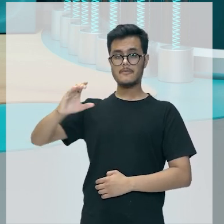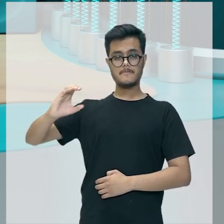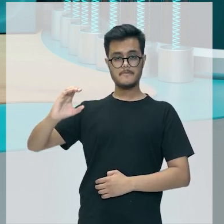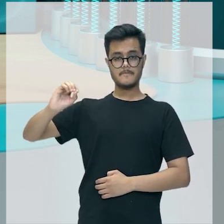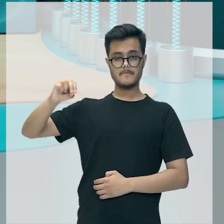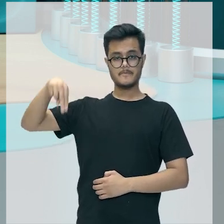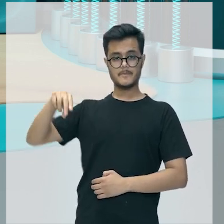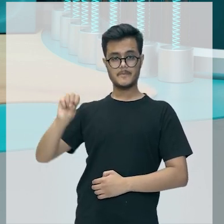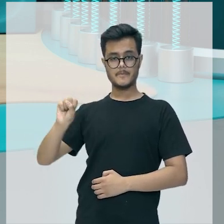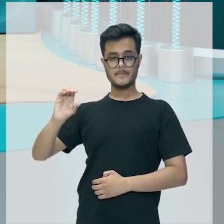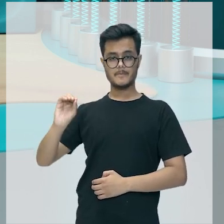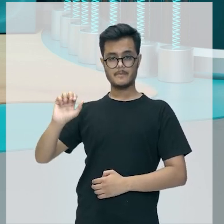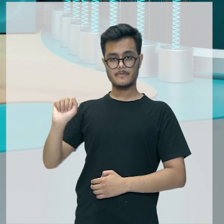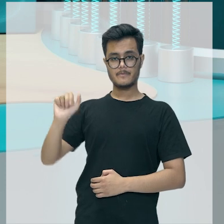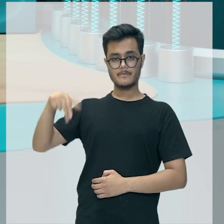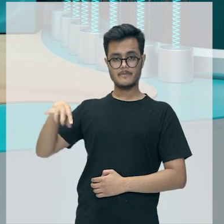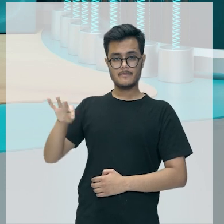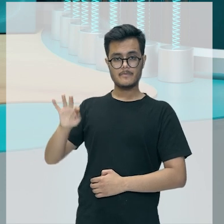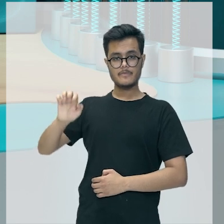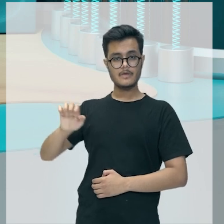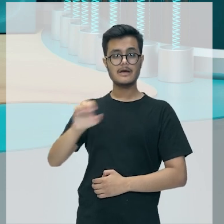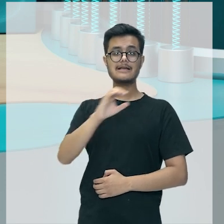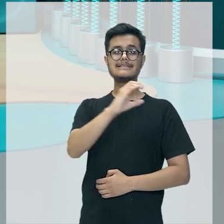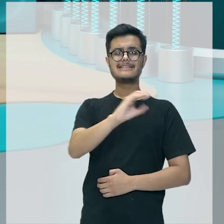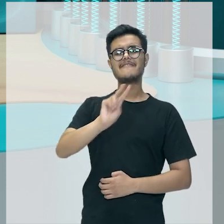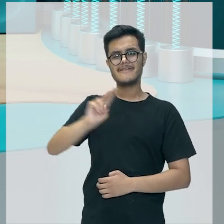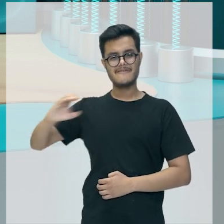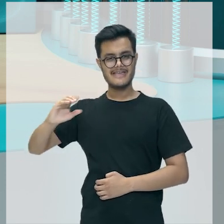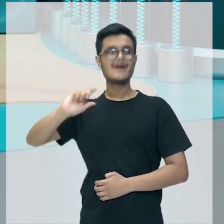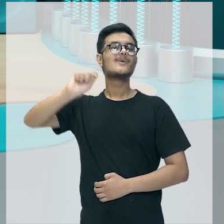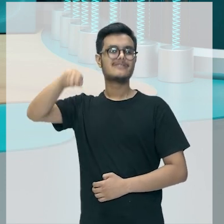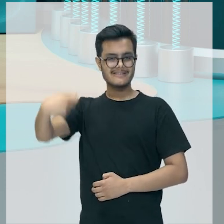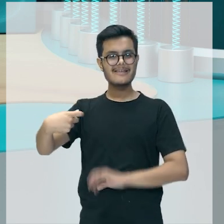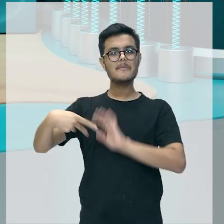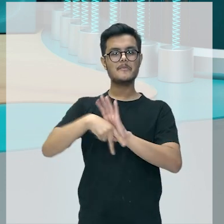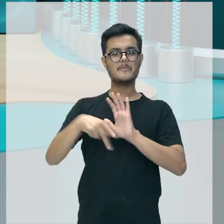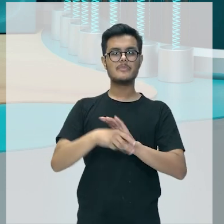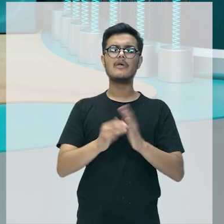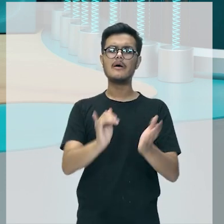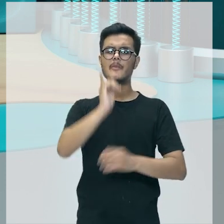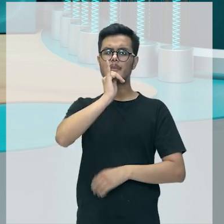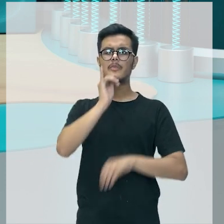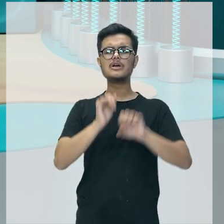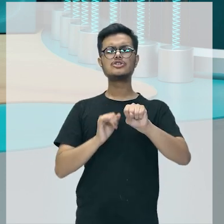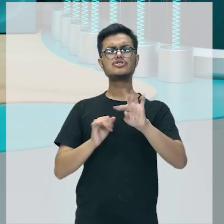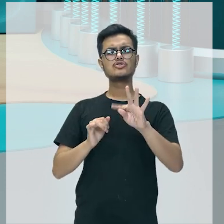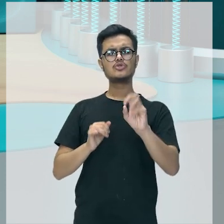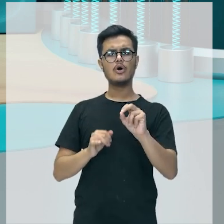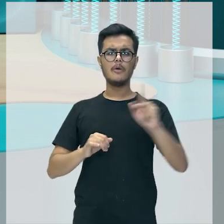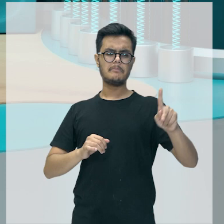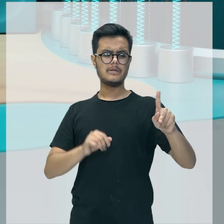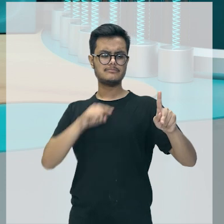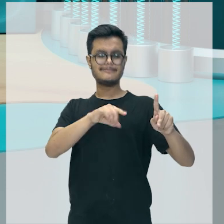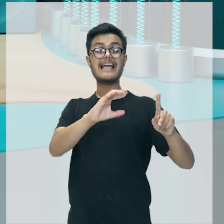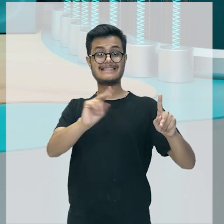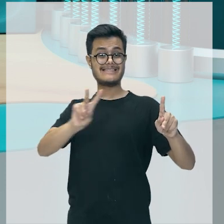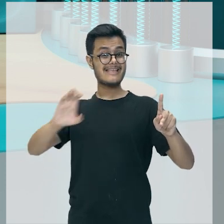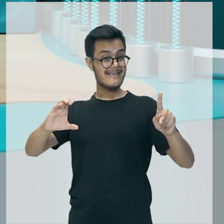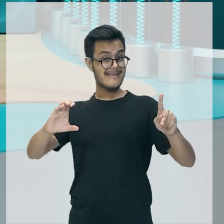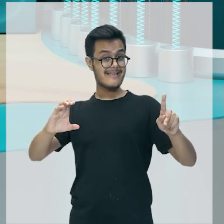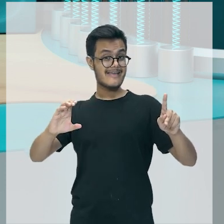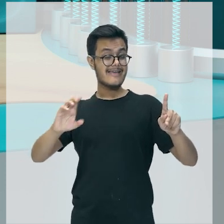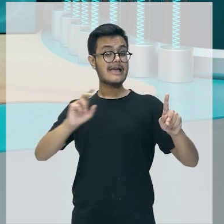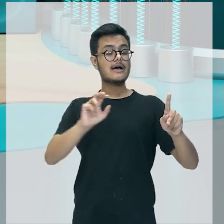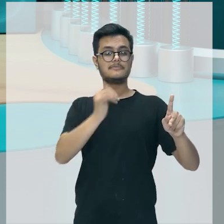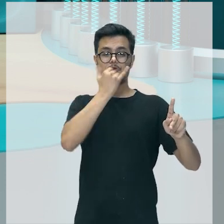uma única sílaba. E vejam que eu tenho um T, o O e o P. Consoante, vogal, consoante. Vamos